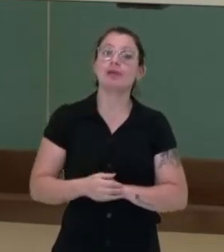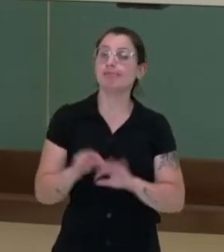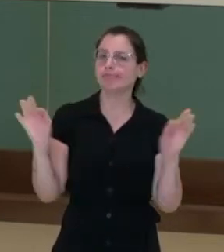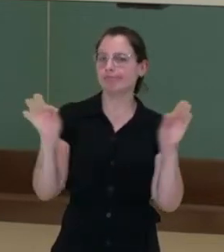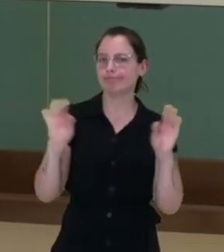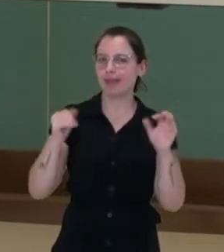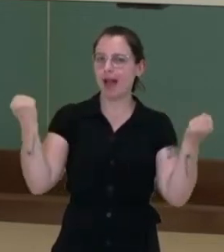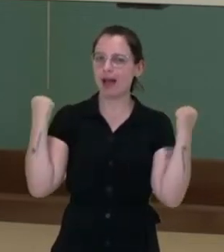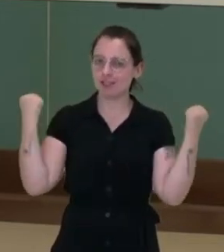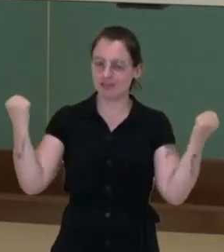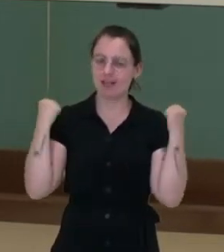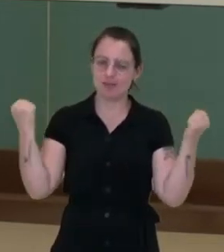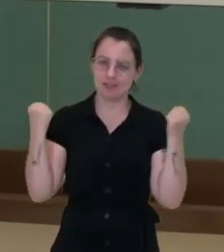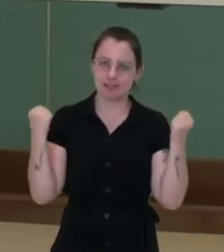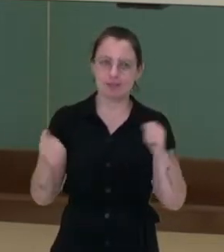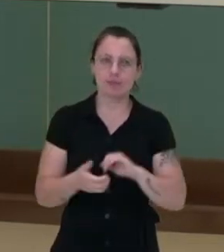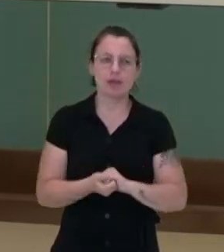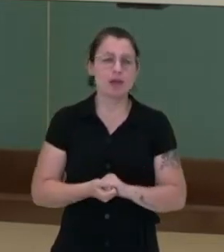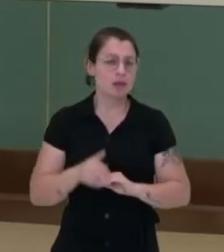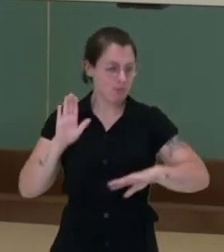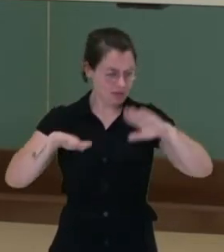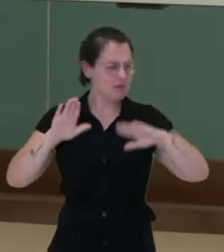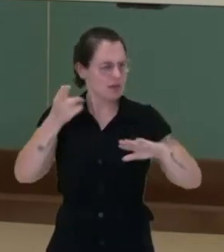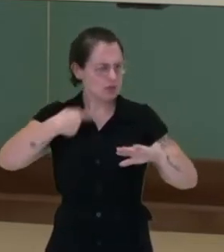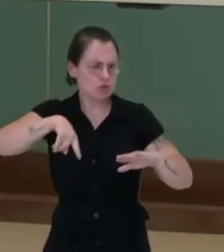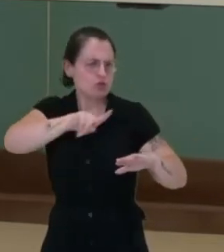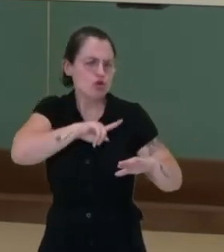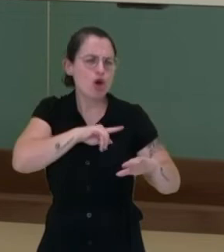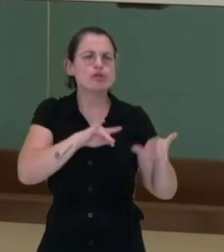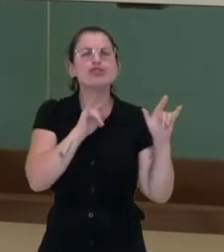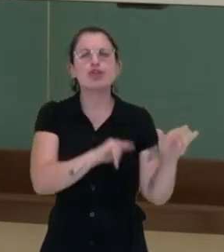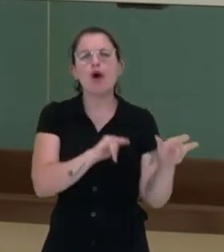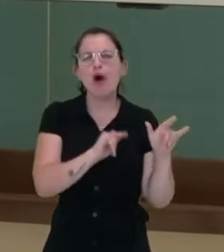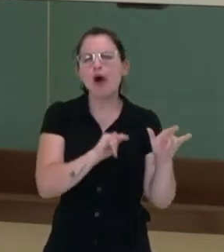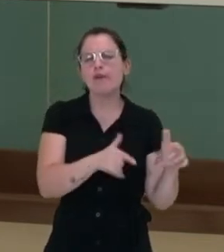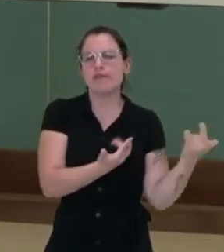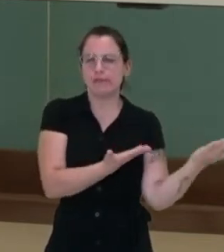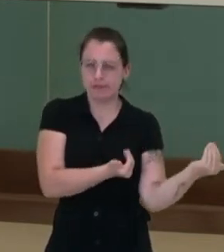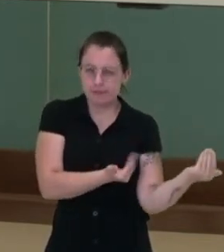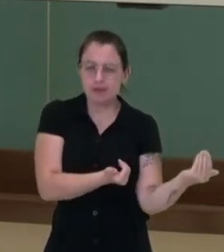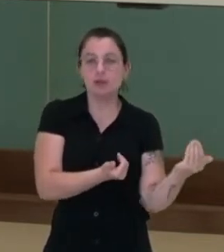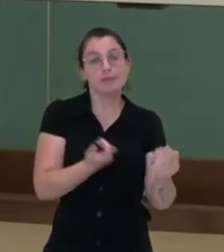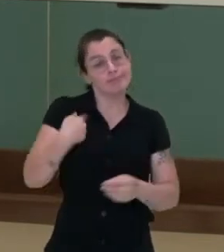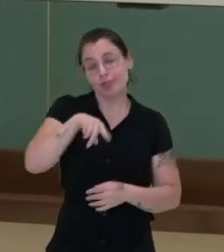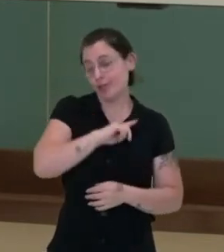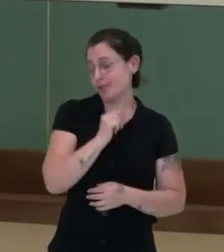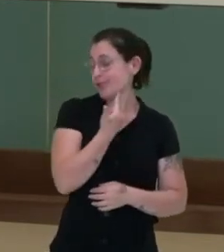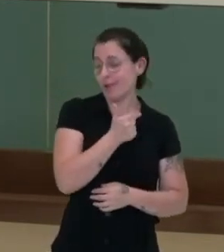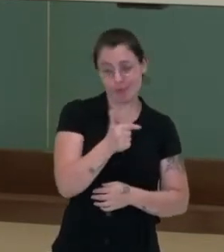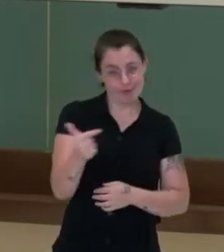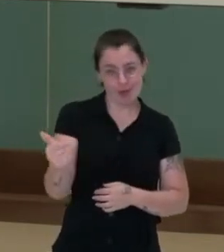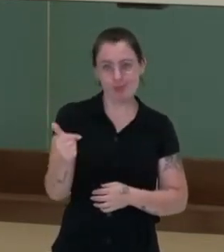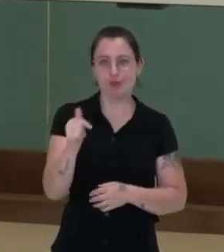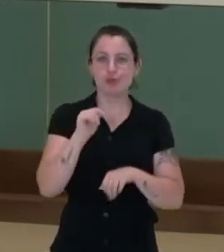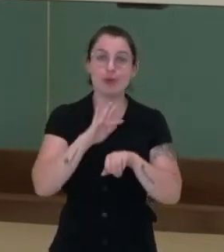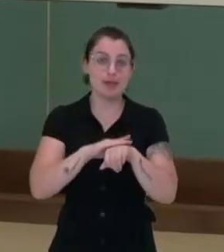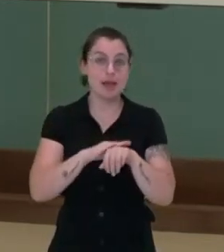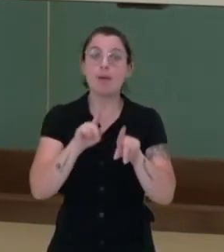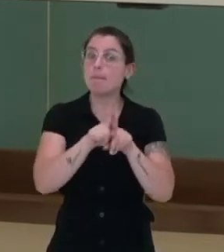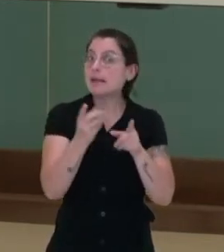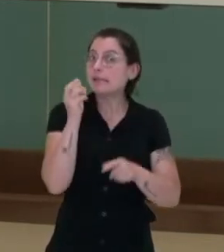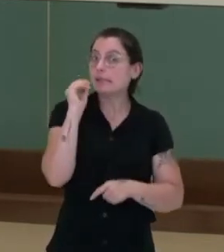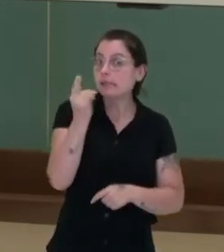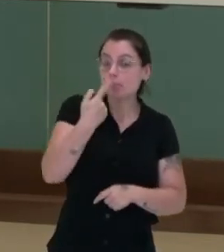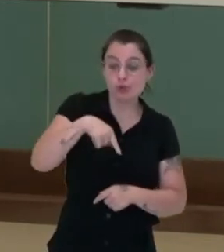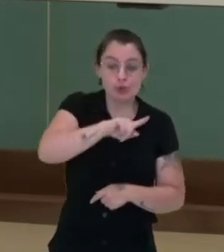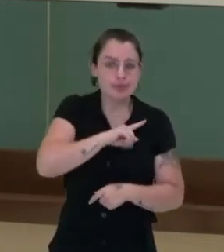que somos jovens, a maioria das vezes não temos essas doenças, mas não significa que não podemos ter. É